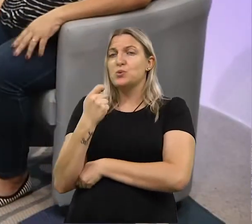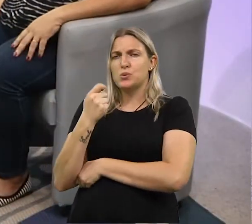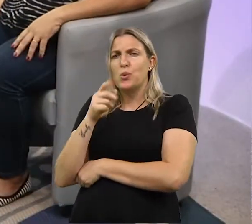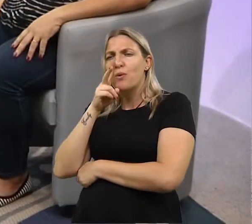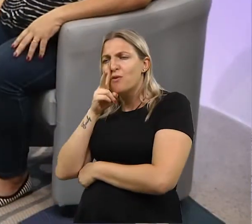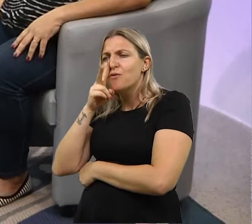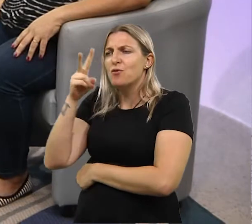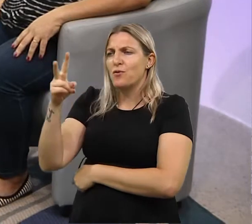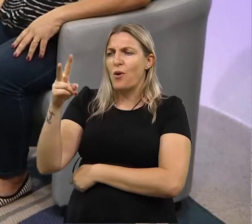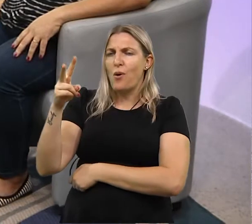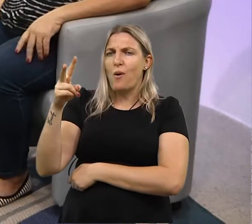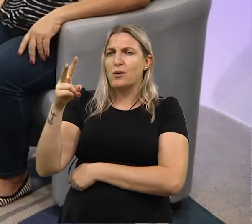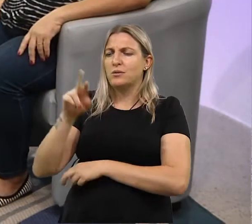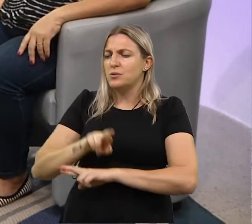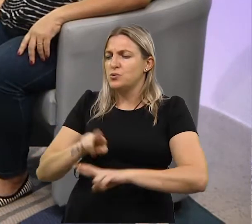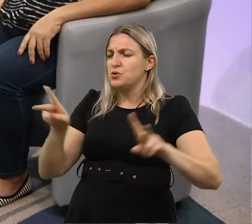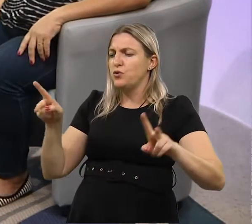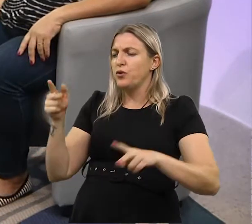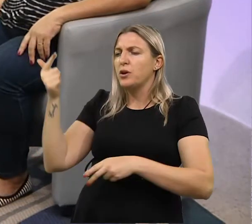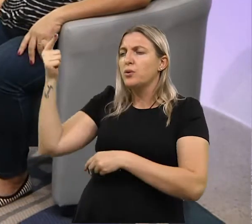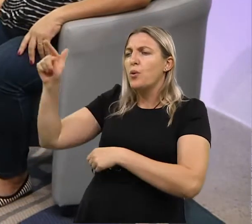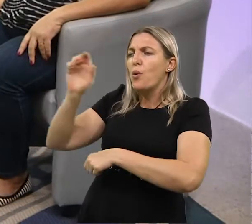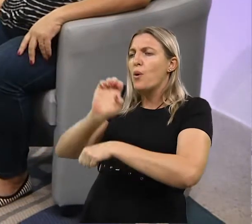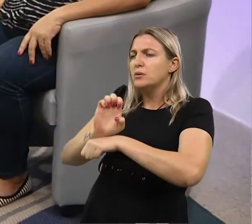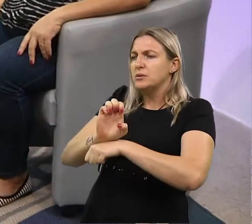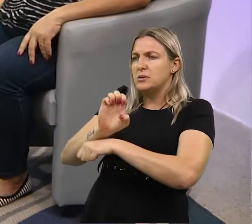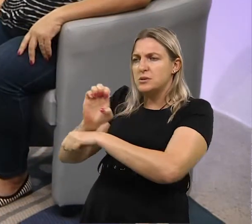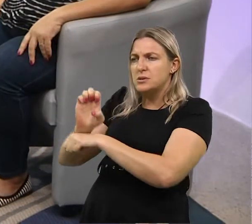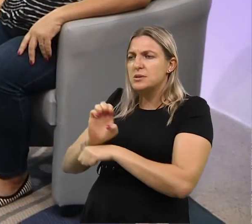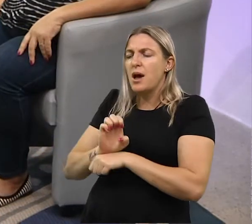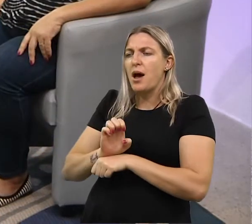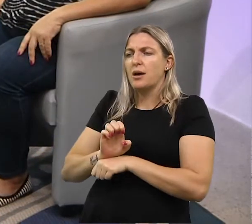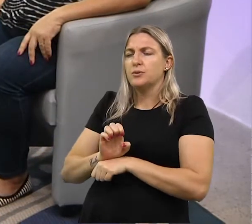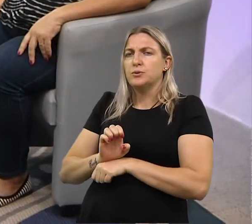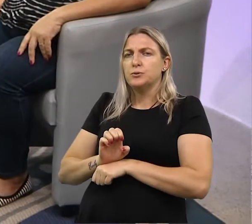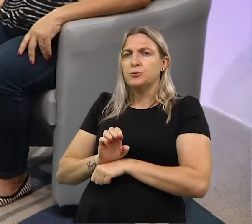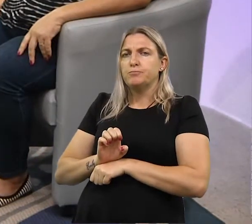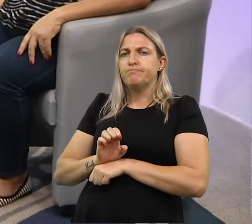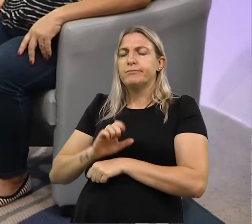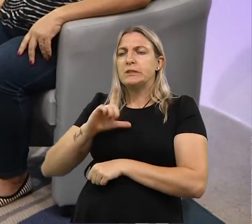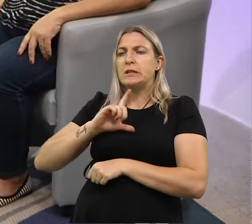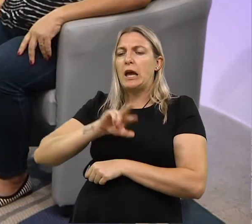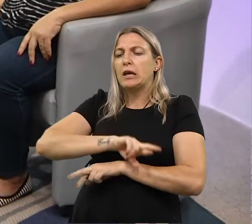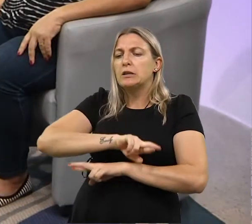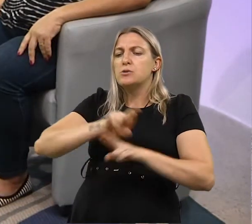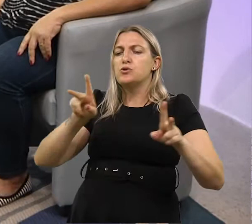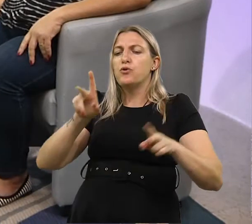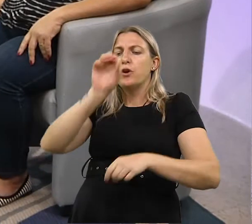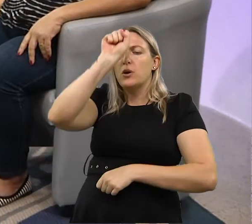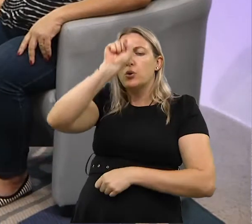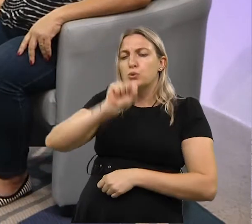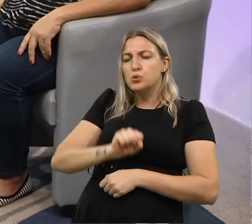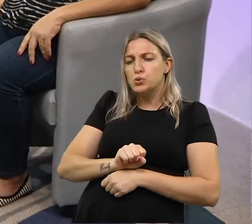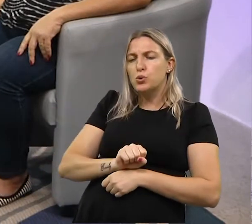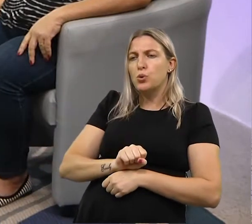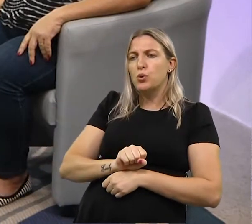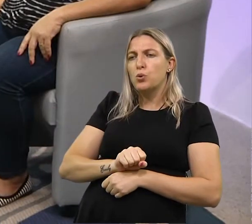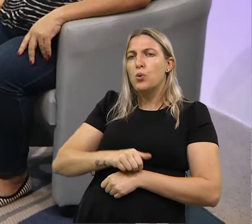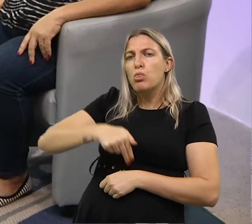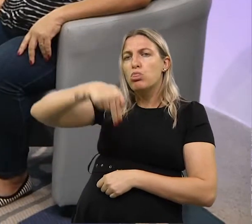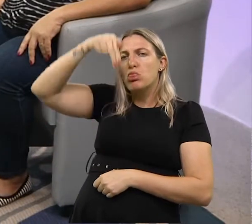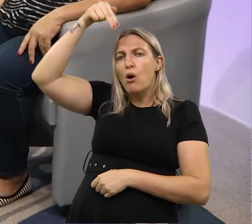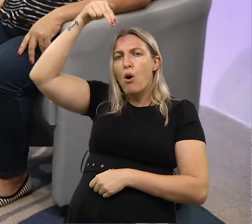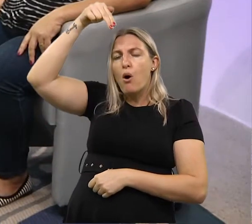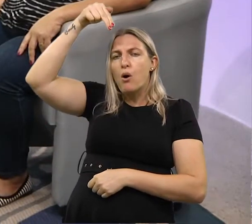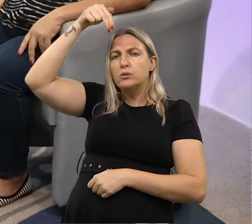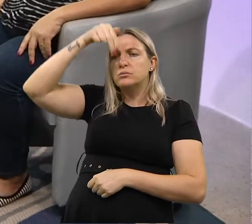forte, mais forte que outros estados. Eu acho que o Sul são dois grandes parâmetros no Brasil, pelo que a gente acompanha.